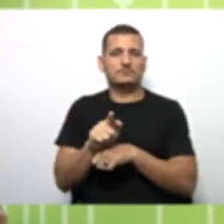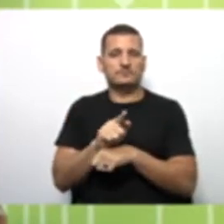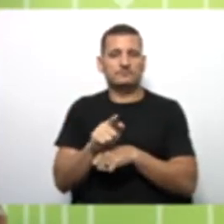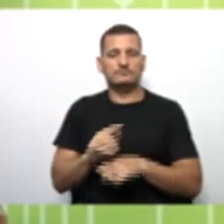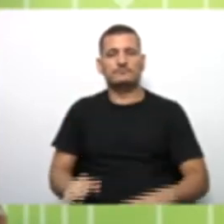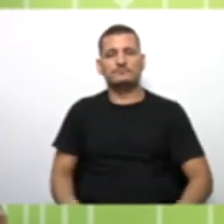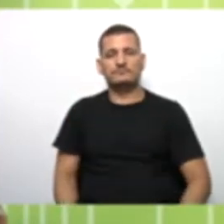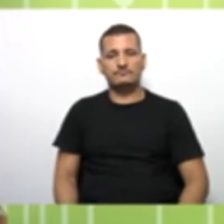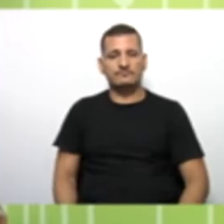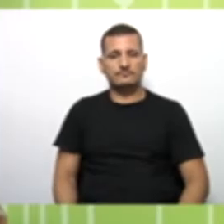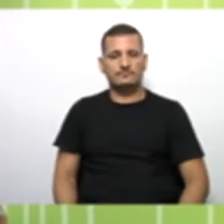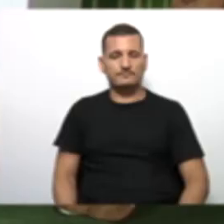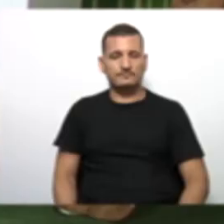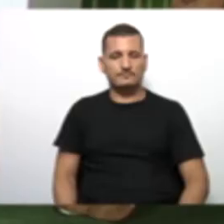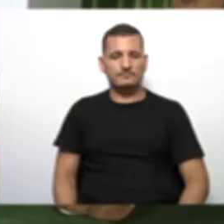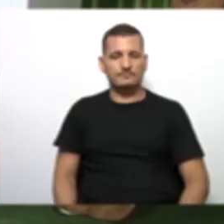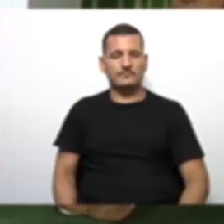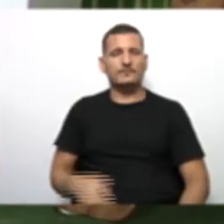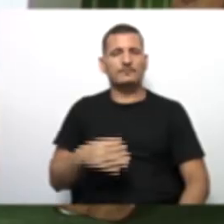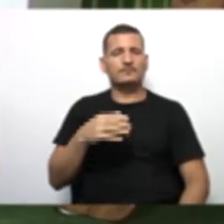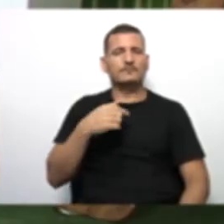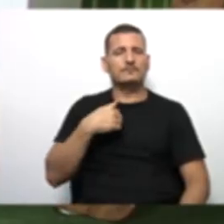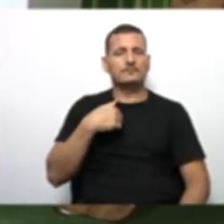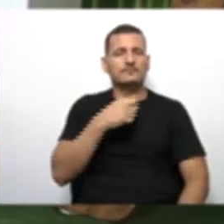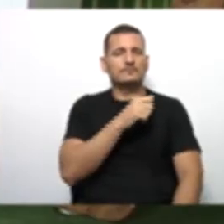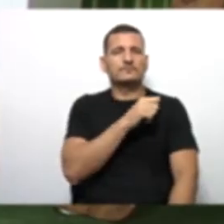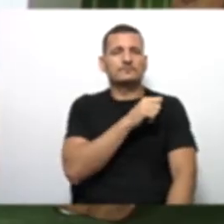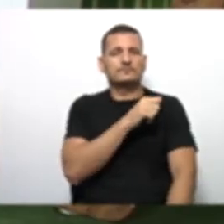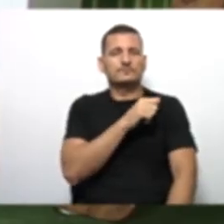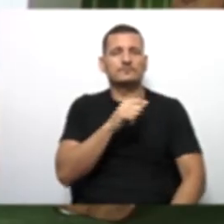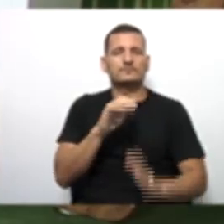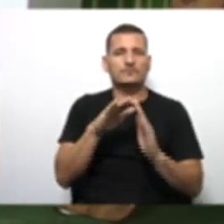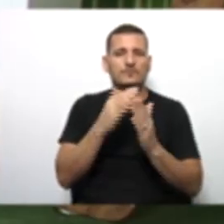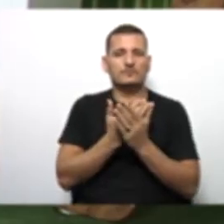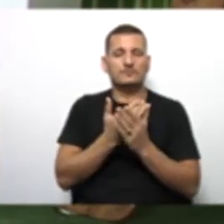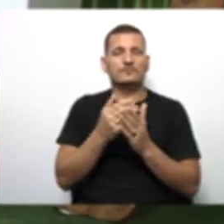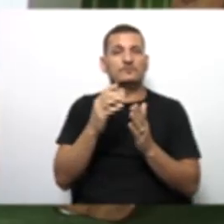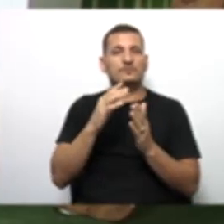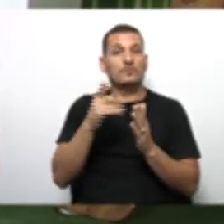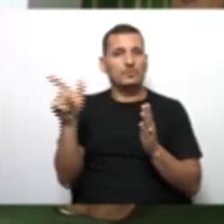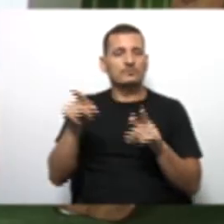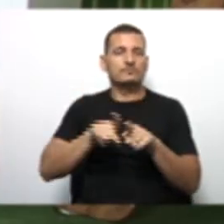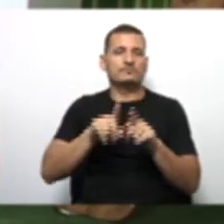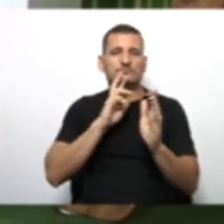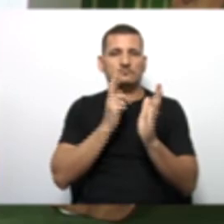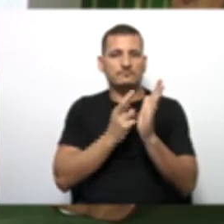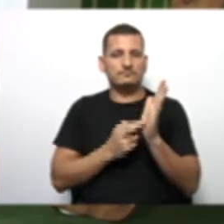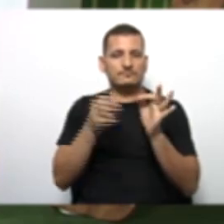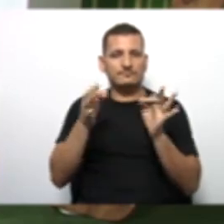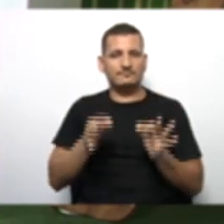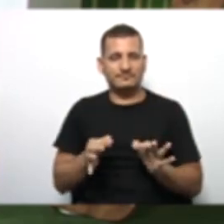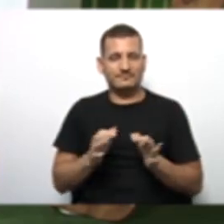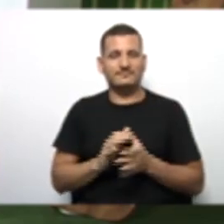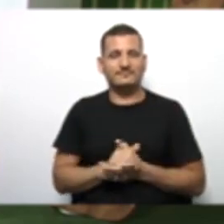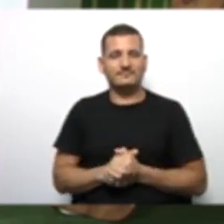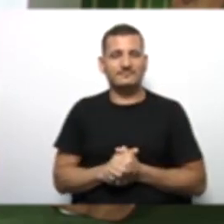né? Todas lá antenadas, ligadas com a professora Cíntia, responderam que certo, professor.